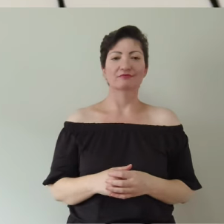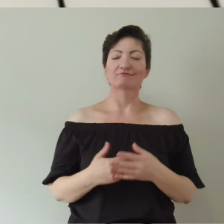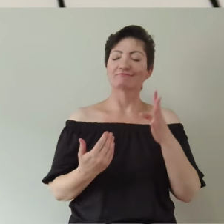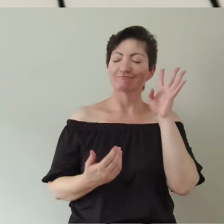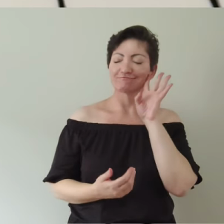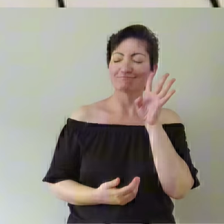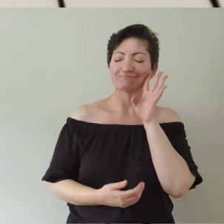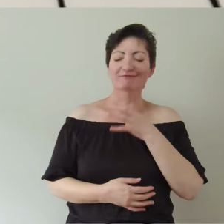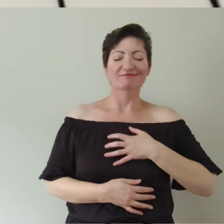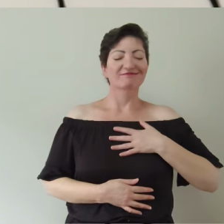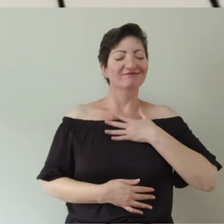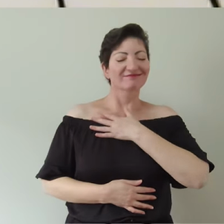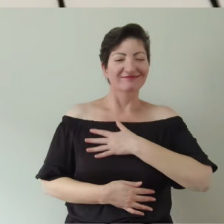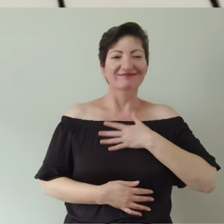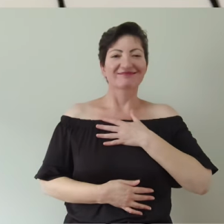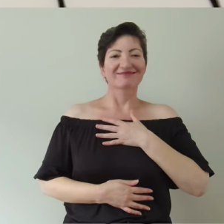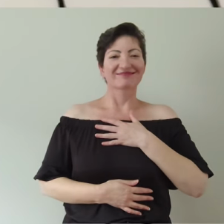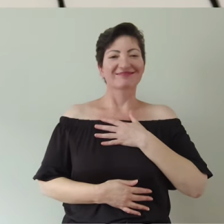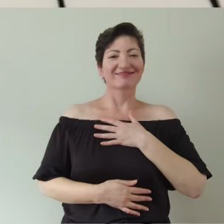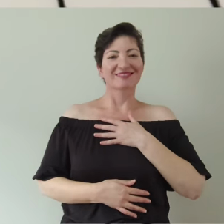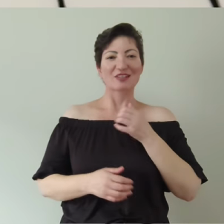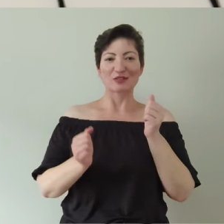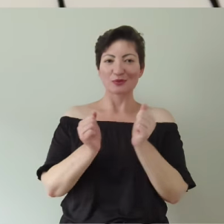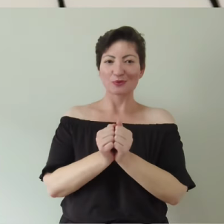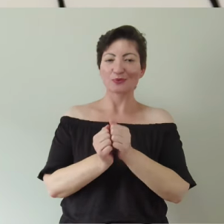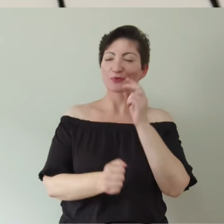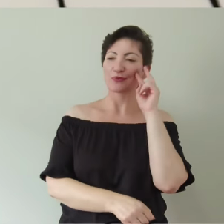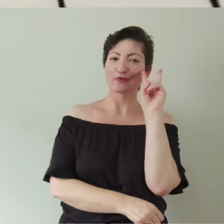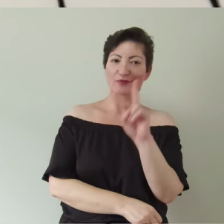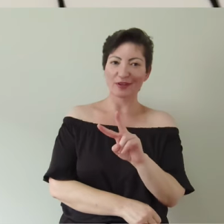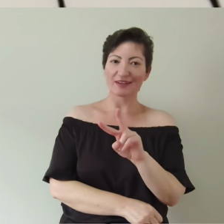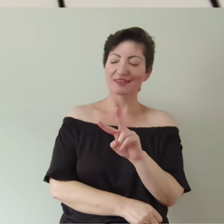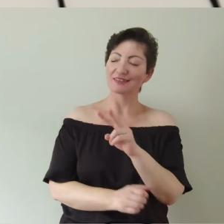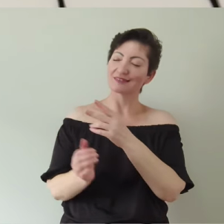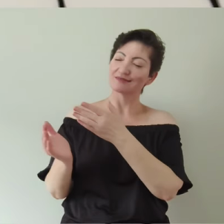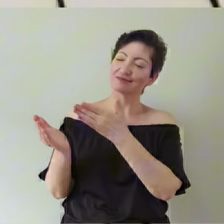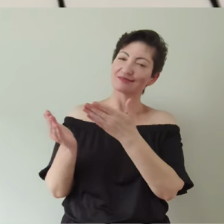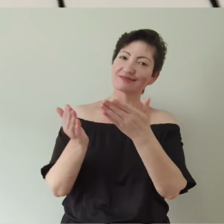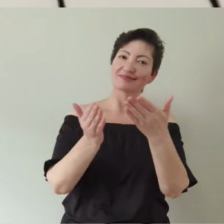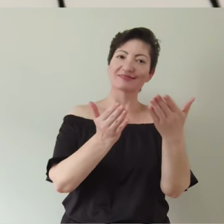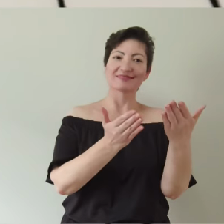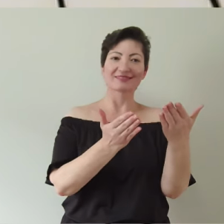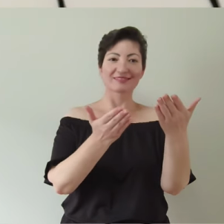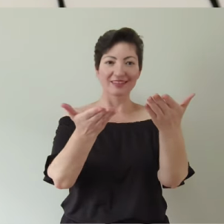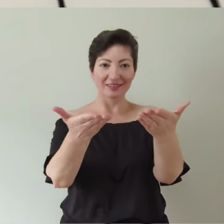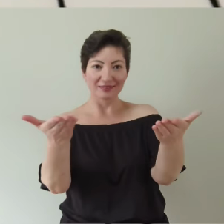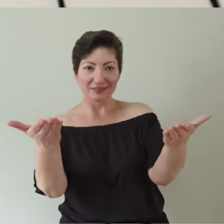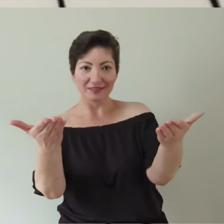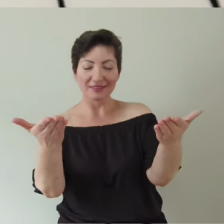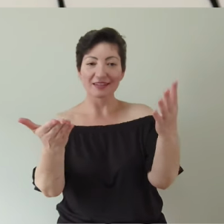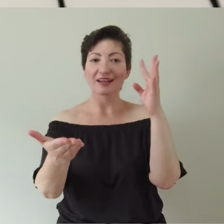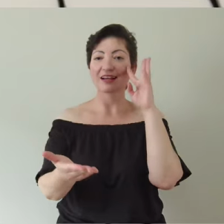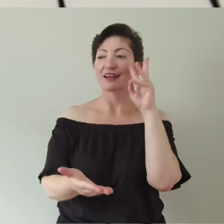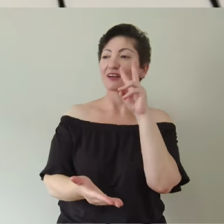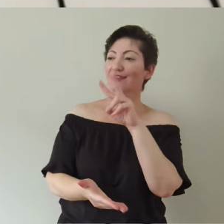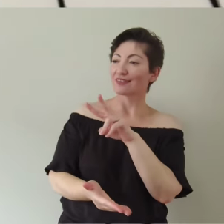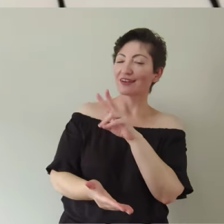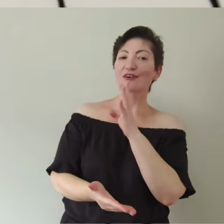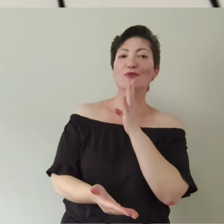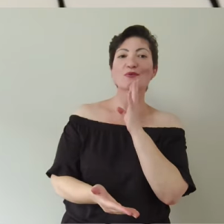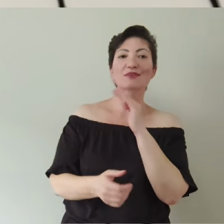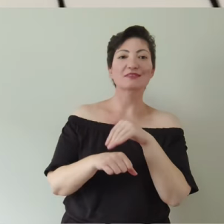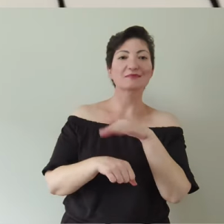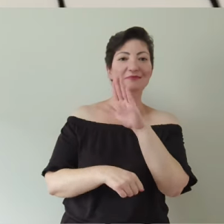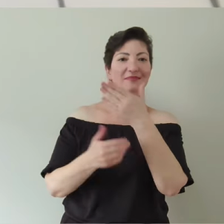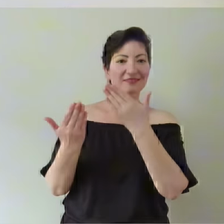muito gratificante tanto para a gente que está, né, vendo, acompanhando, e para as pessoas que vão poder acompanhar e conhecer cada vez